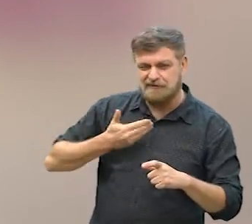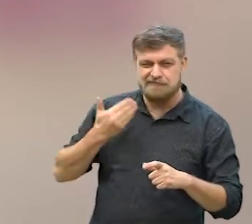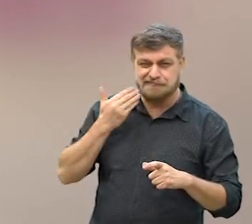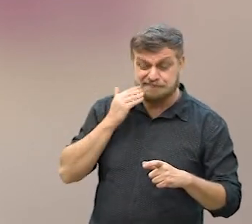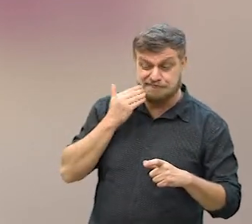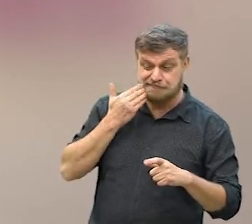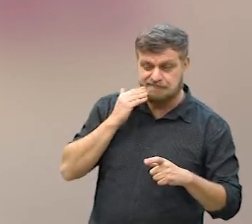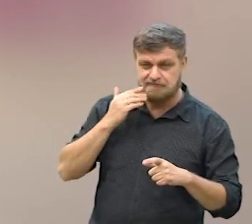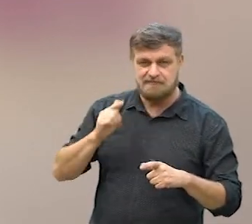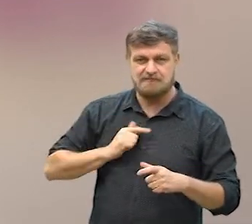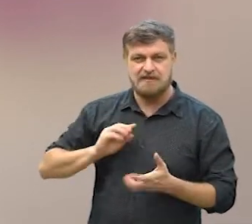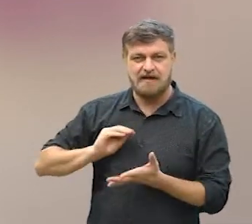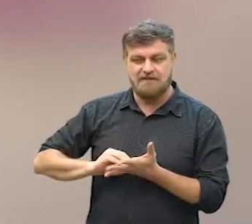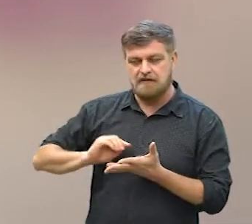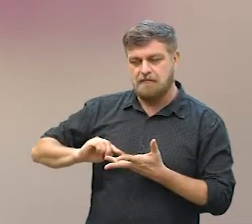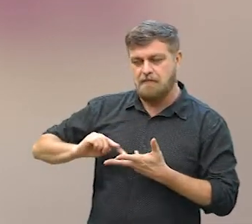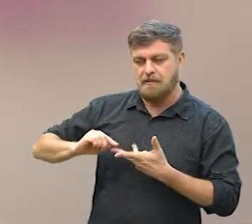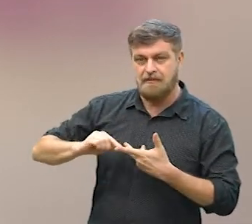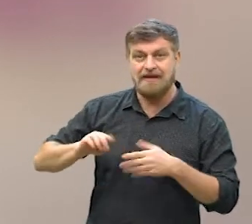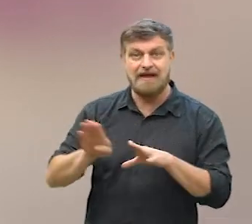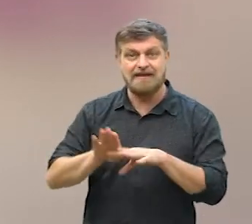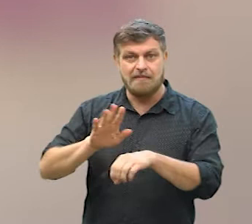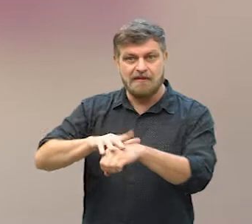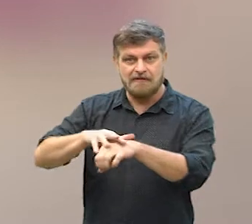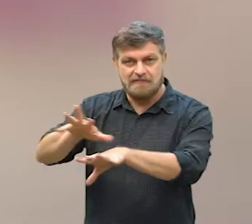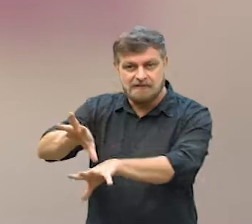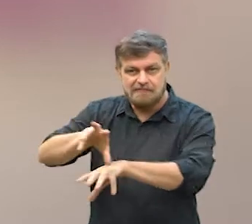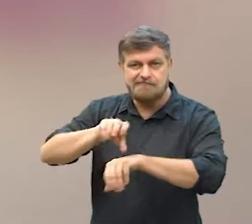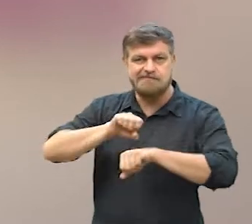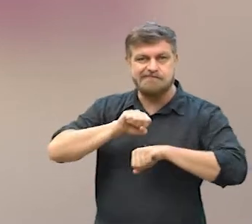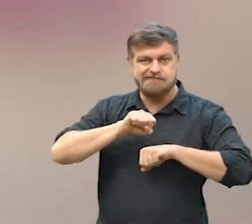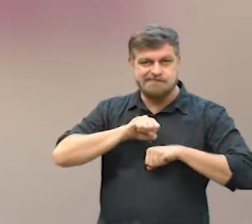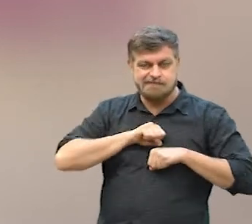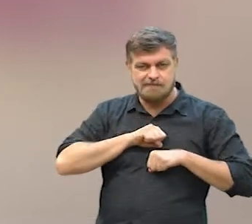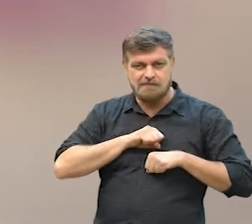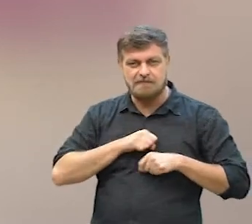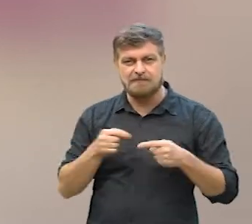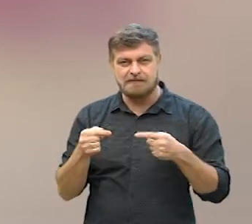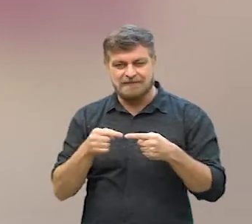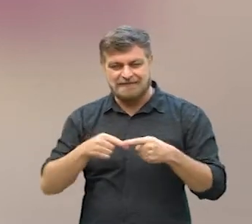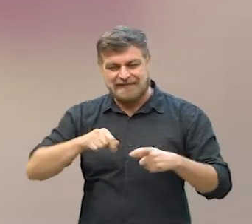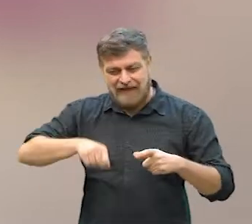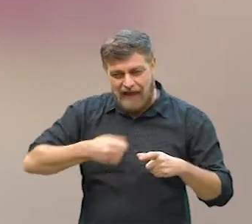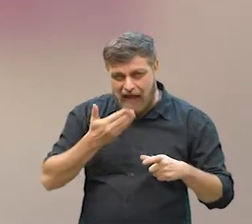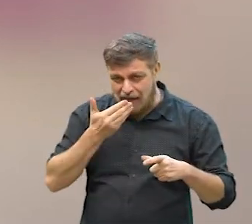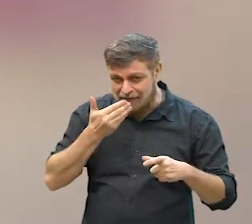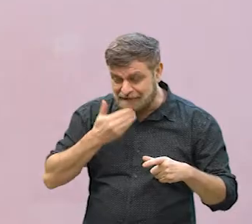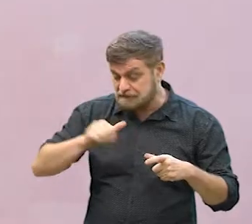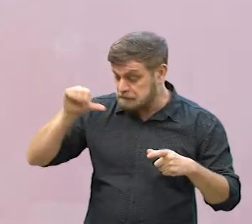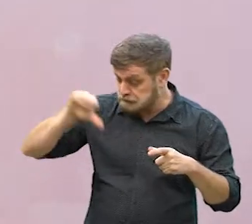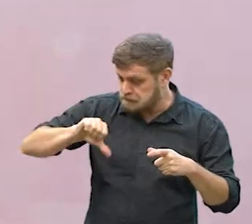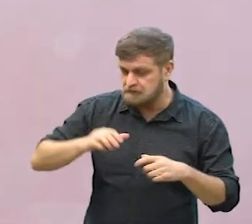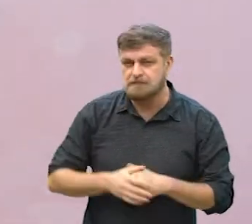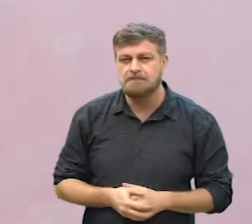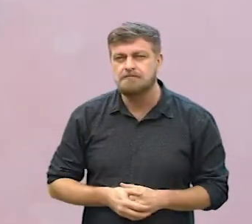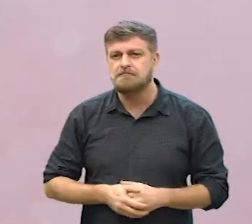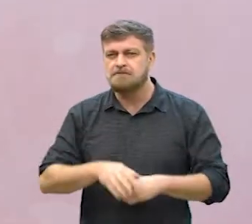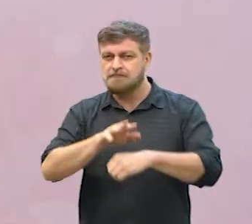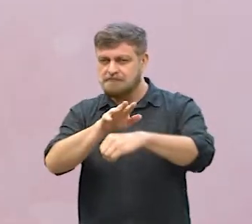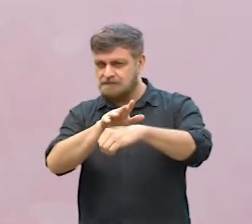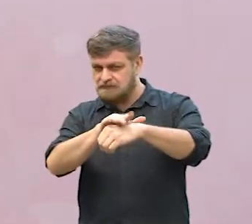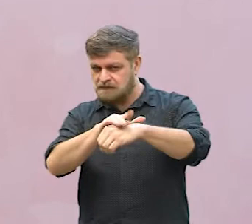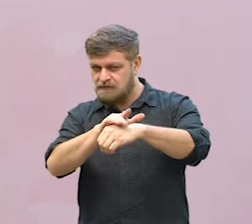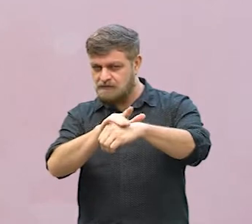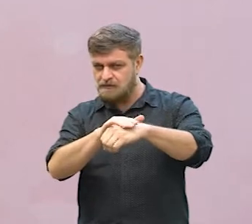carências nutricionais, como também algumas doenças que são correlacionadas a uma má alimentação. Você falou em doenças,